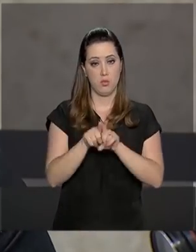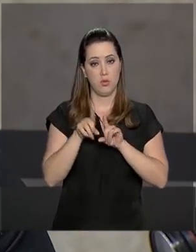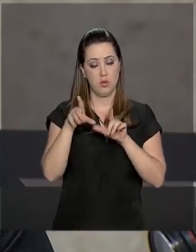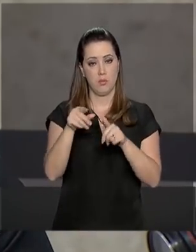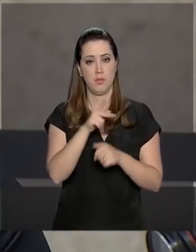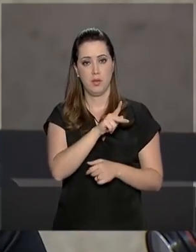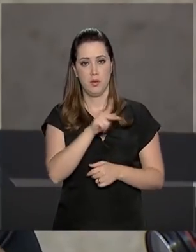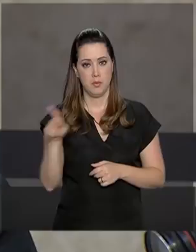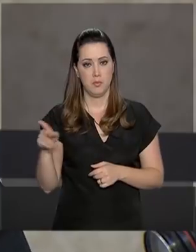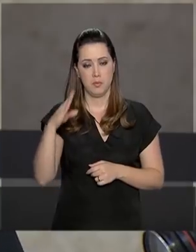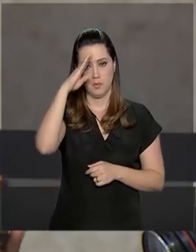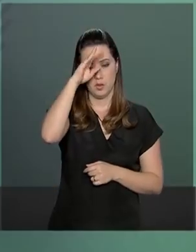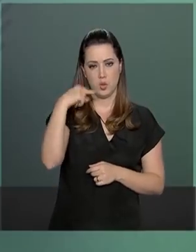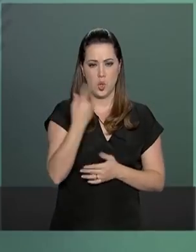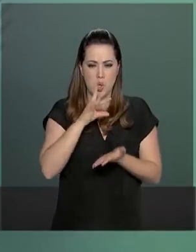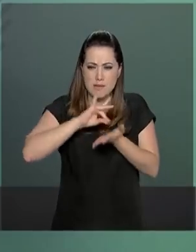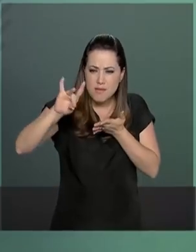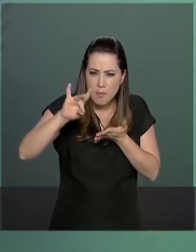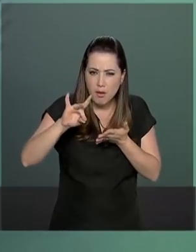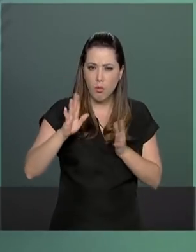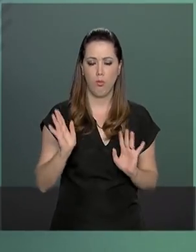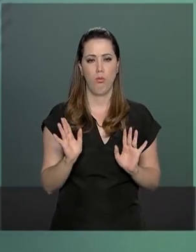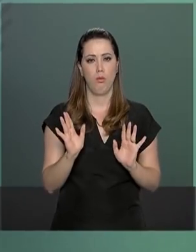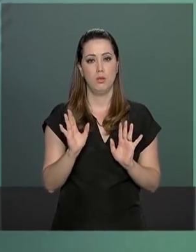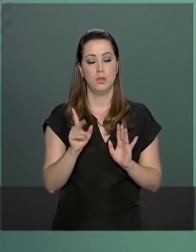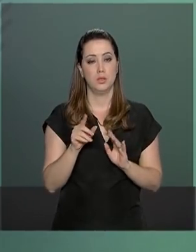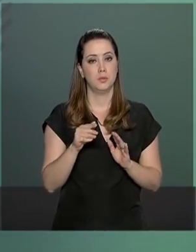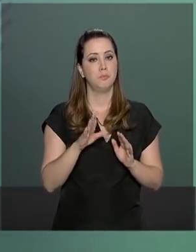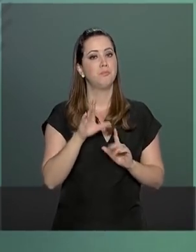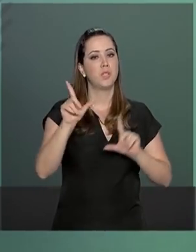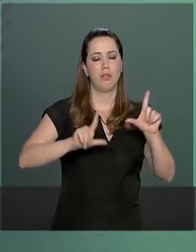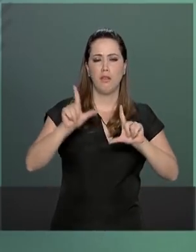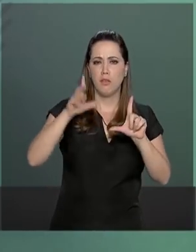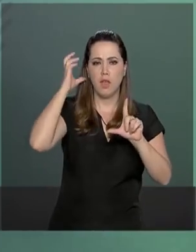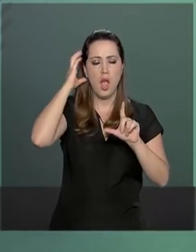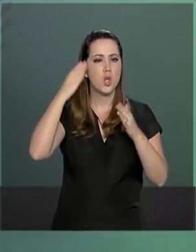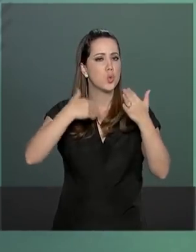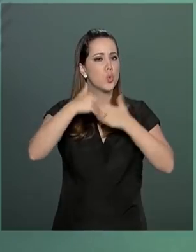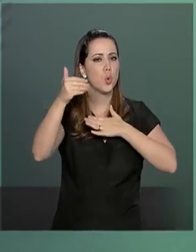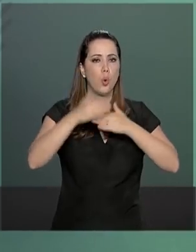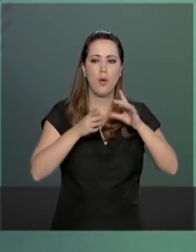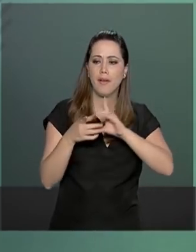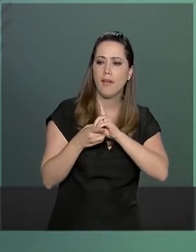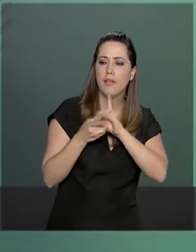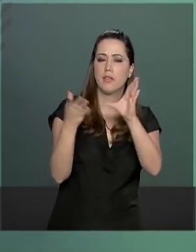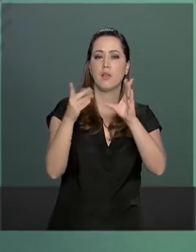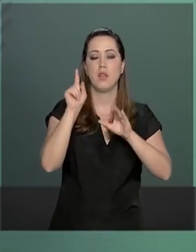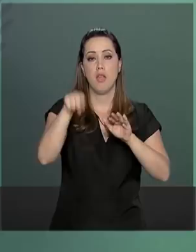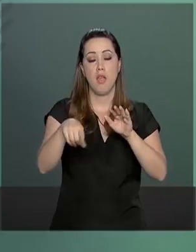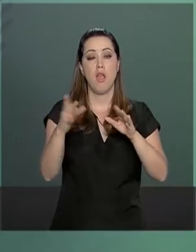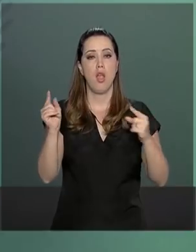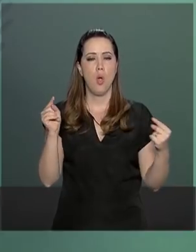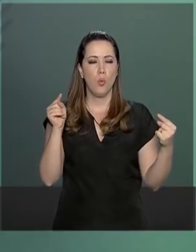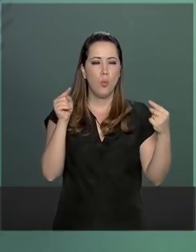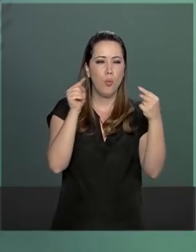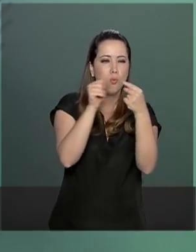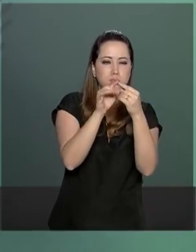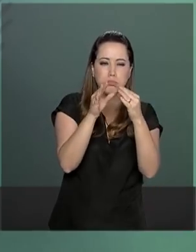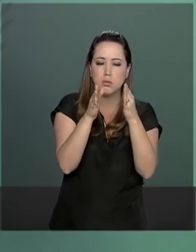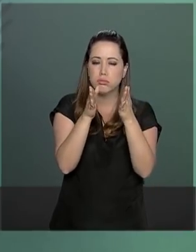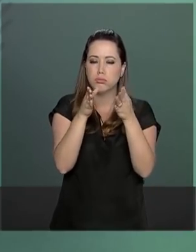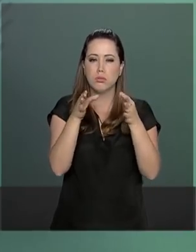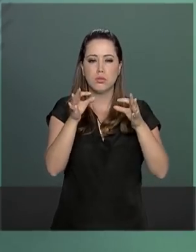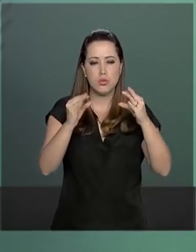somos um inimigo a imprensa em qualquer democracia é o ponto de equilíbrio para a